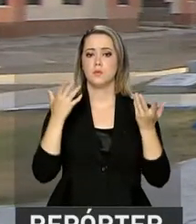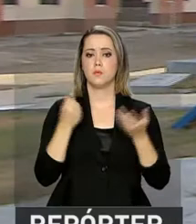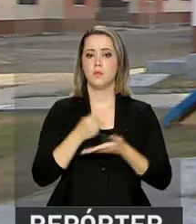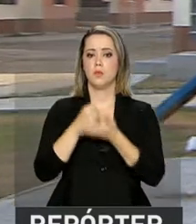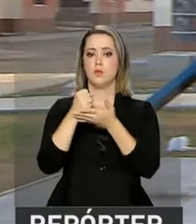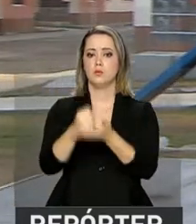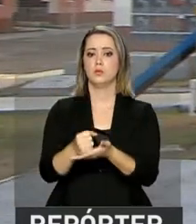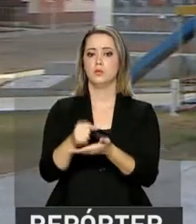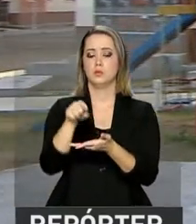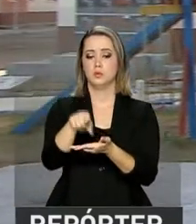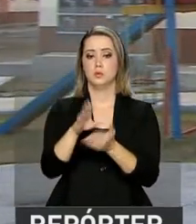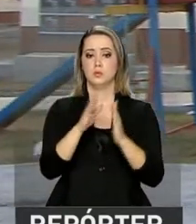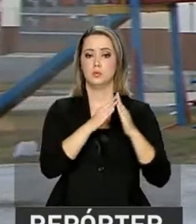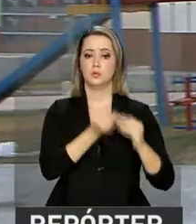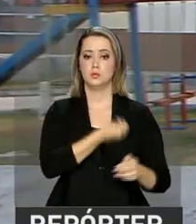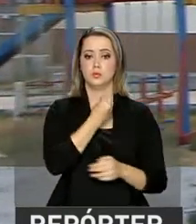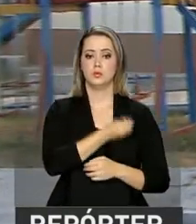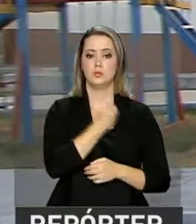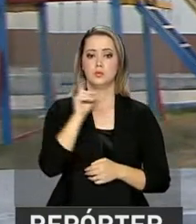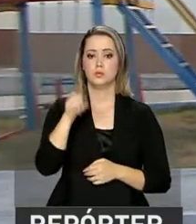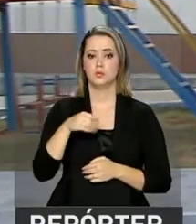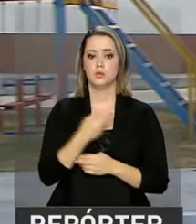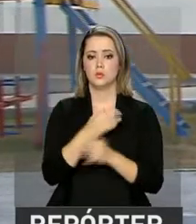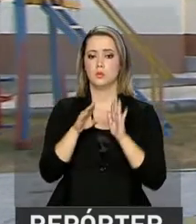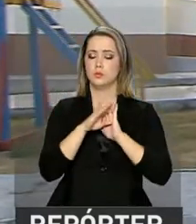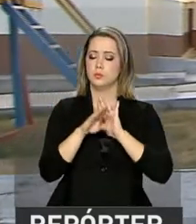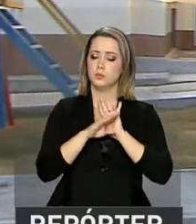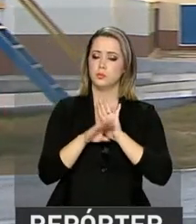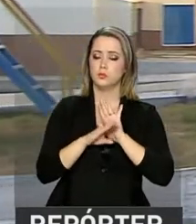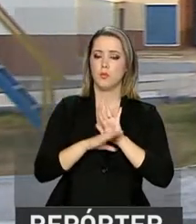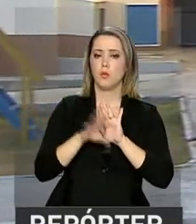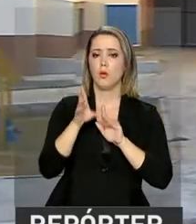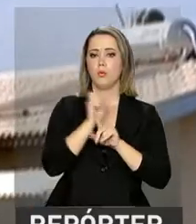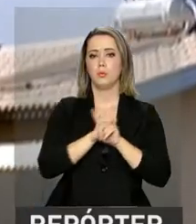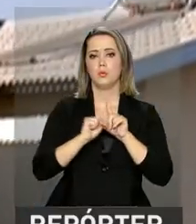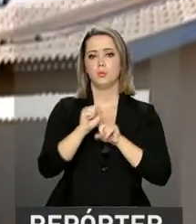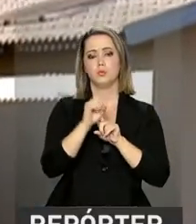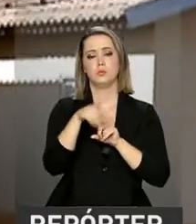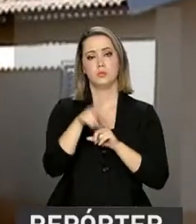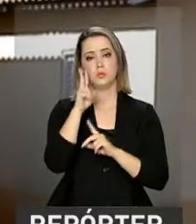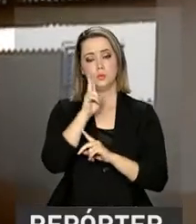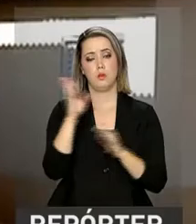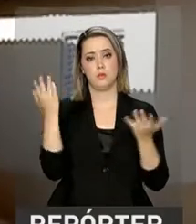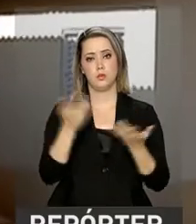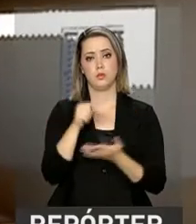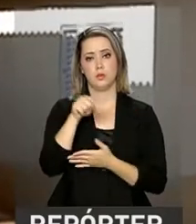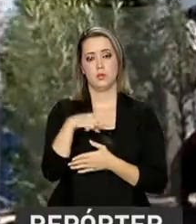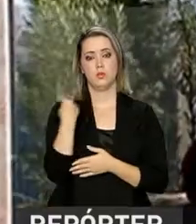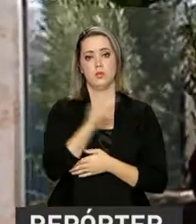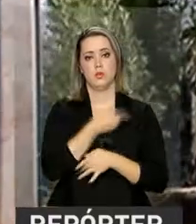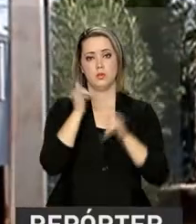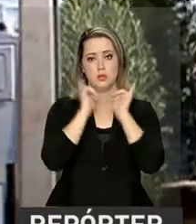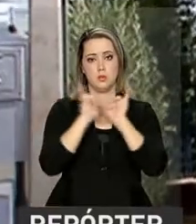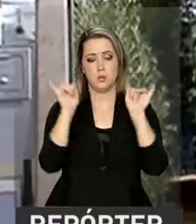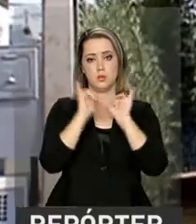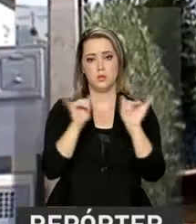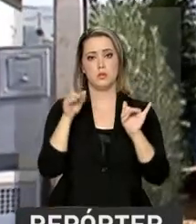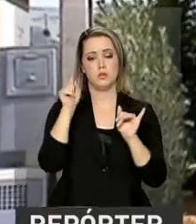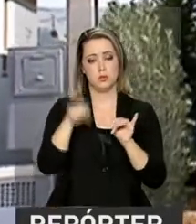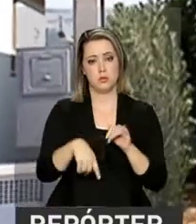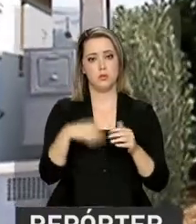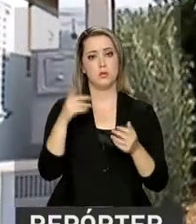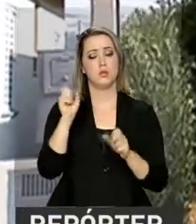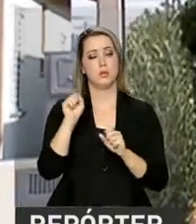o minha casa minha vida são projetos sociais agora estamos lançando isso vale